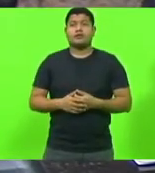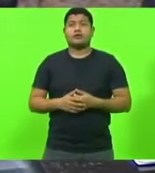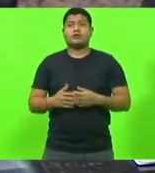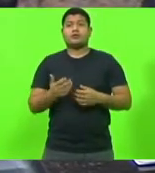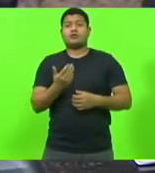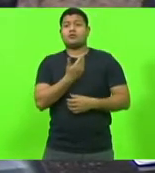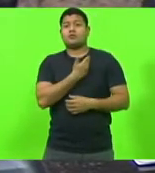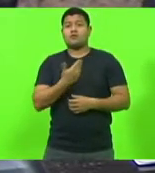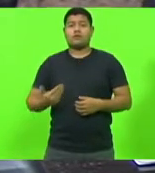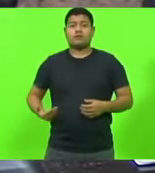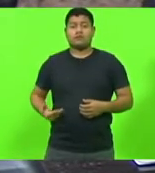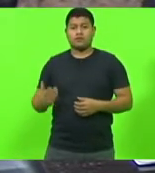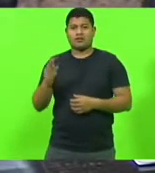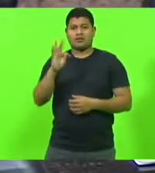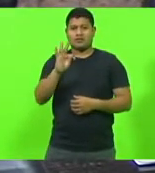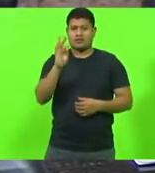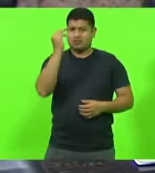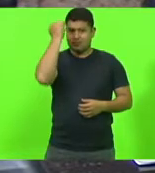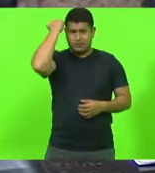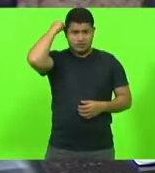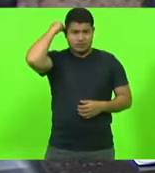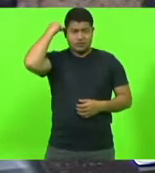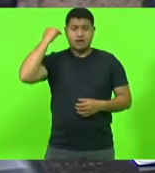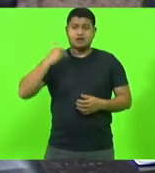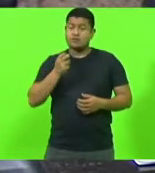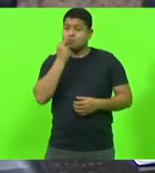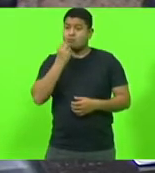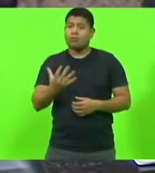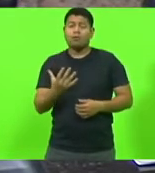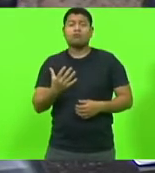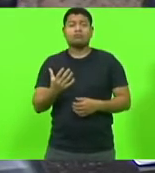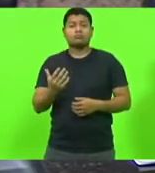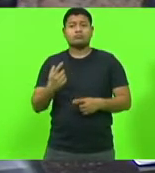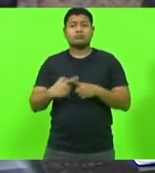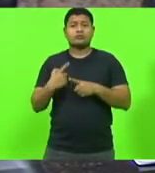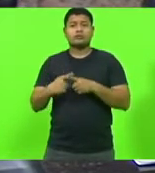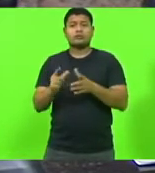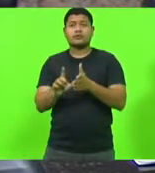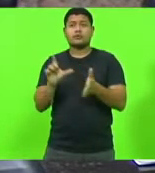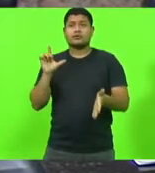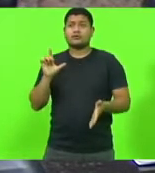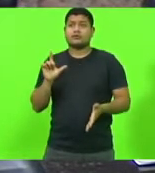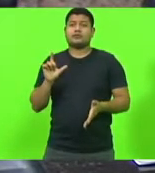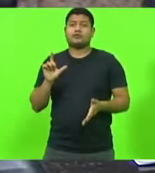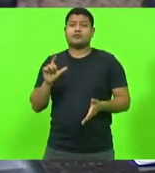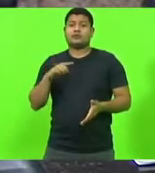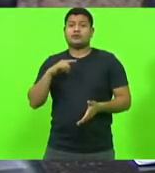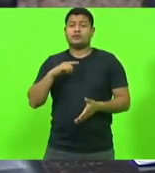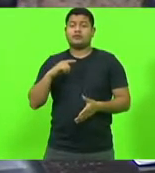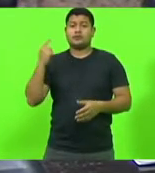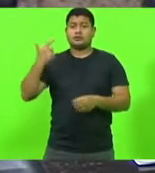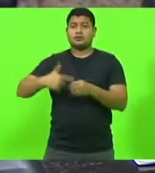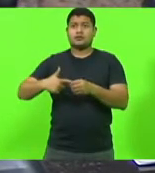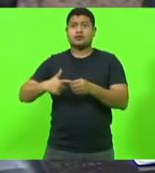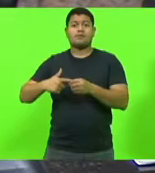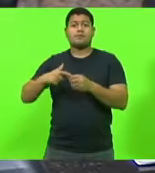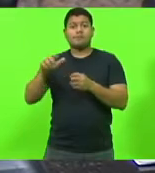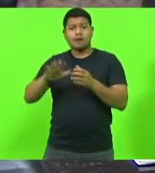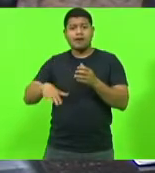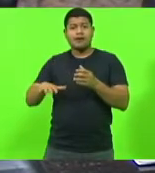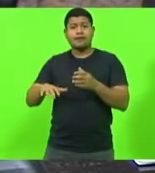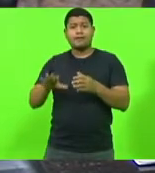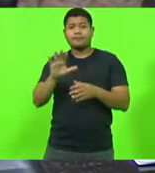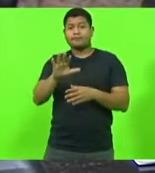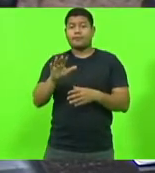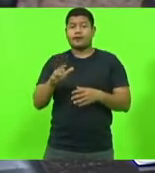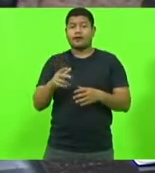governo Temer. E que isso foi bom, porque antes nós tínhamos uma gasolina mais barata, porém uma